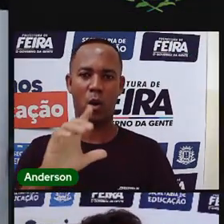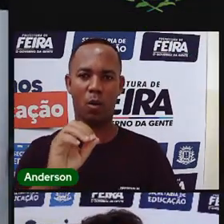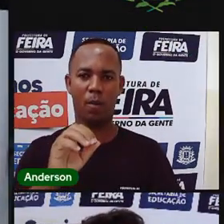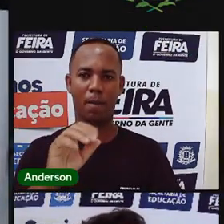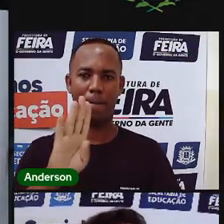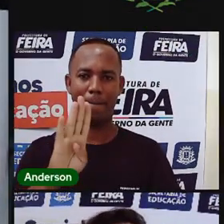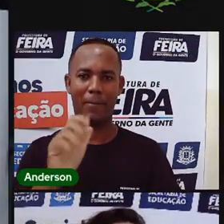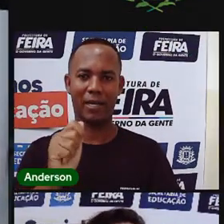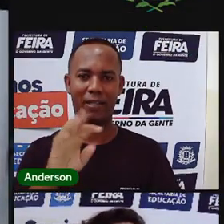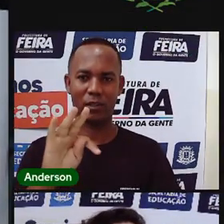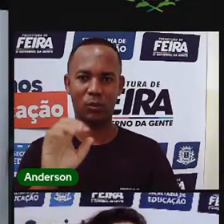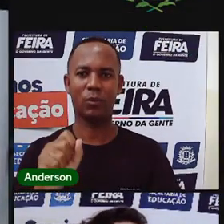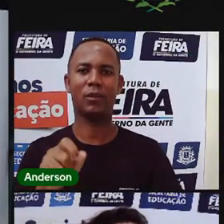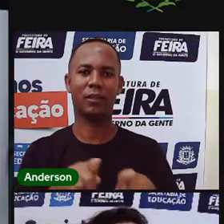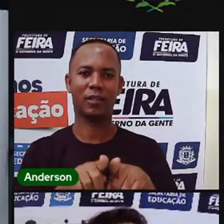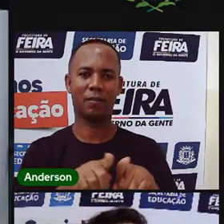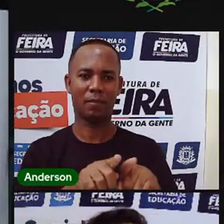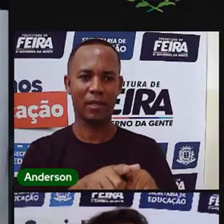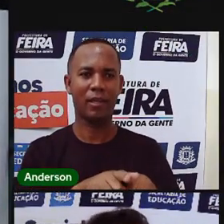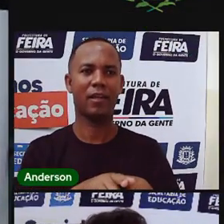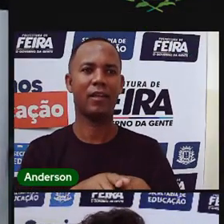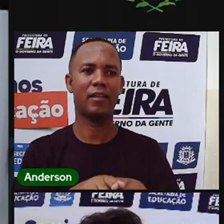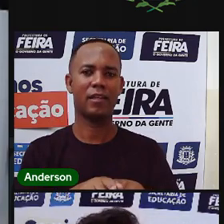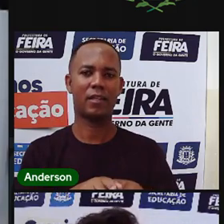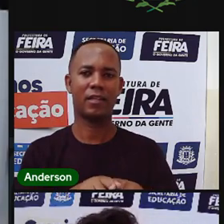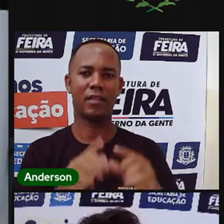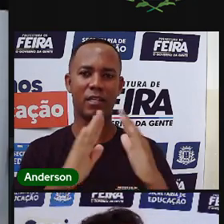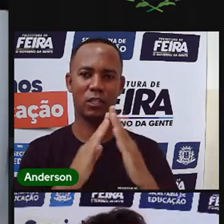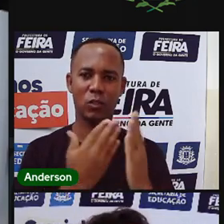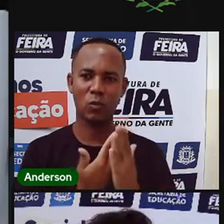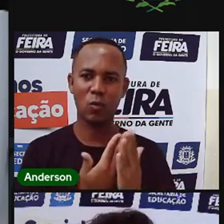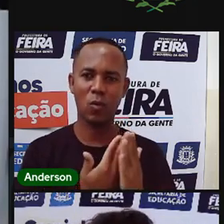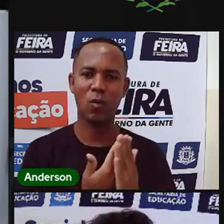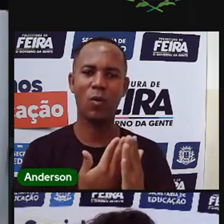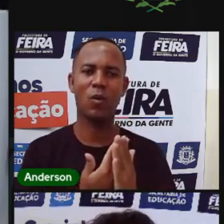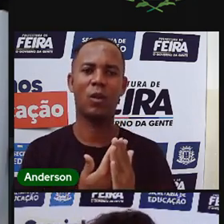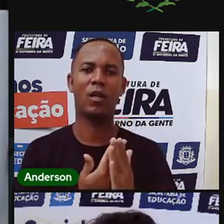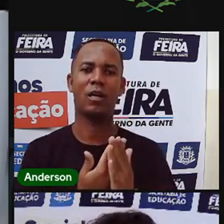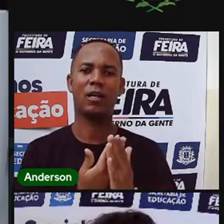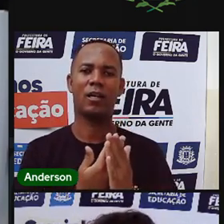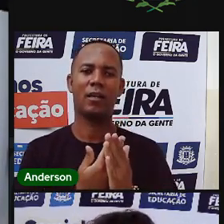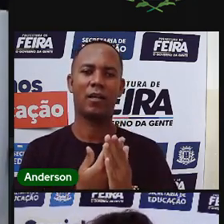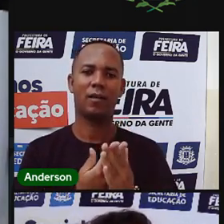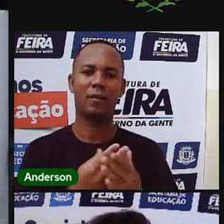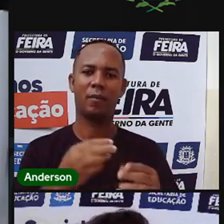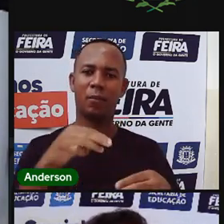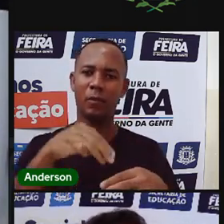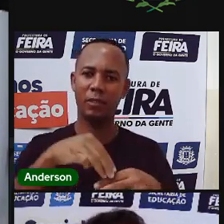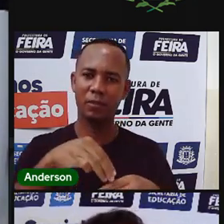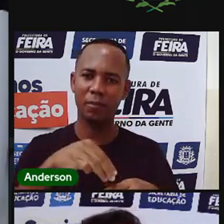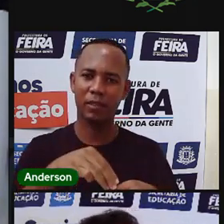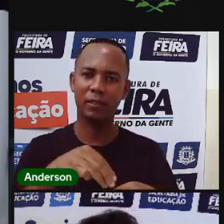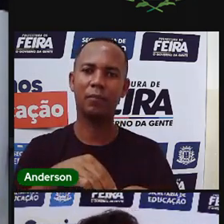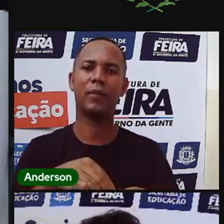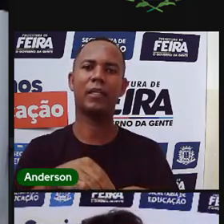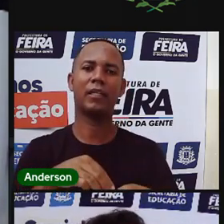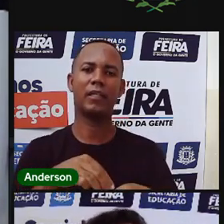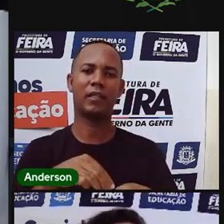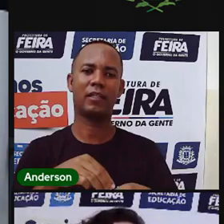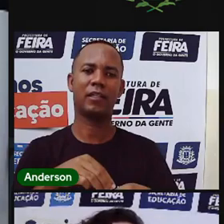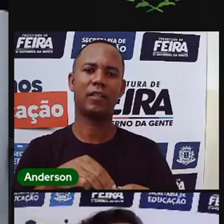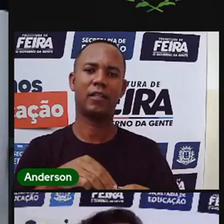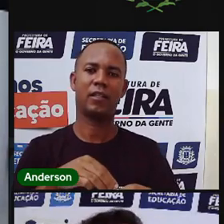de Amorim, o colégio, que é uma escola municipalizada agora, Eduardo Frois da